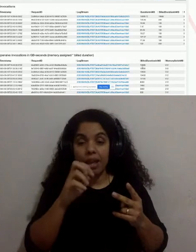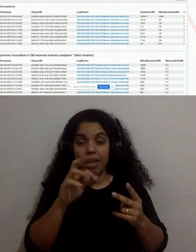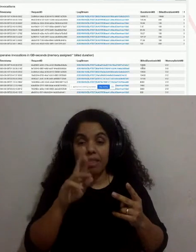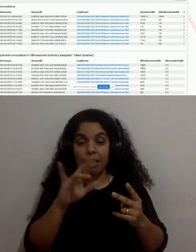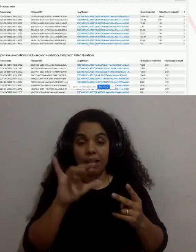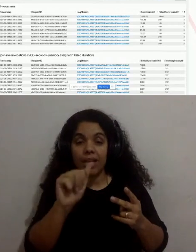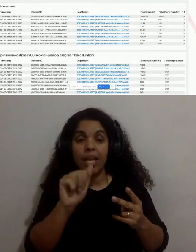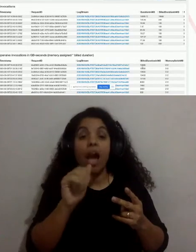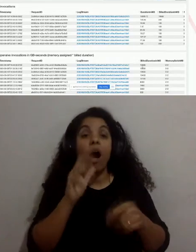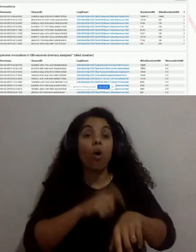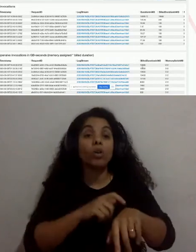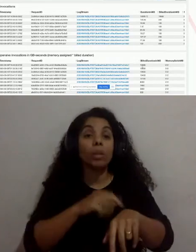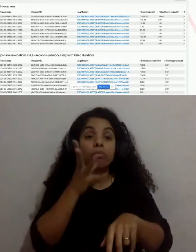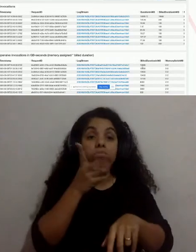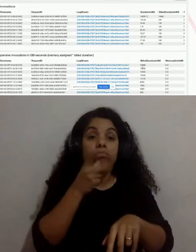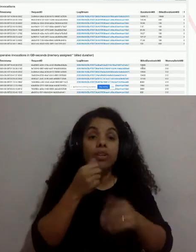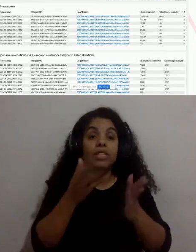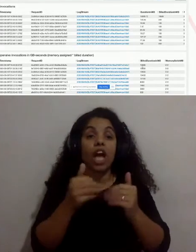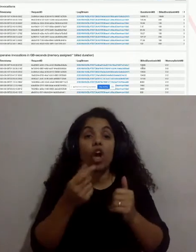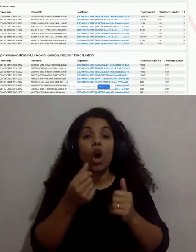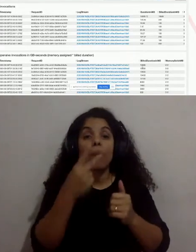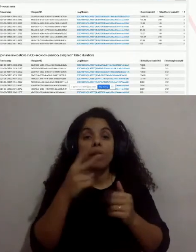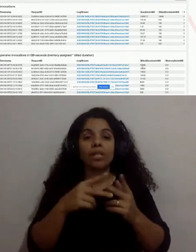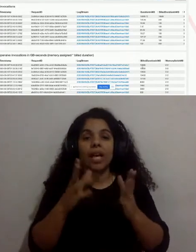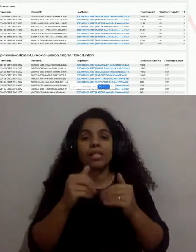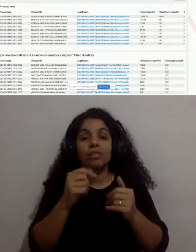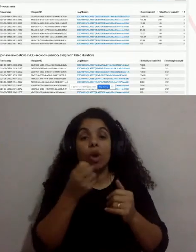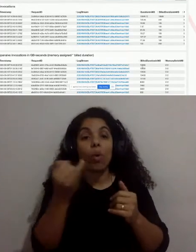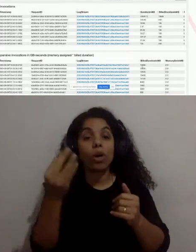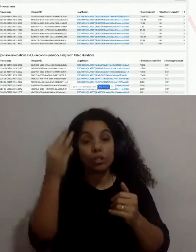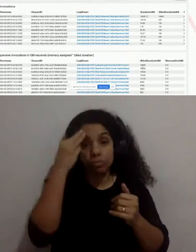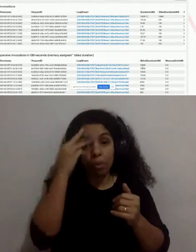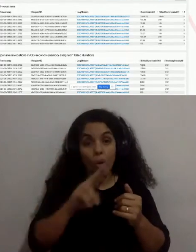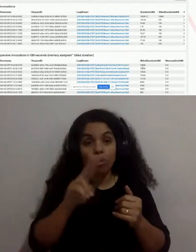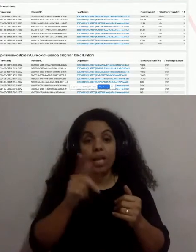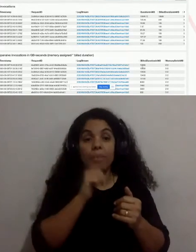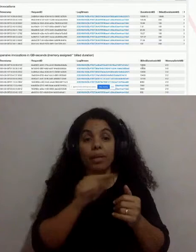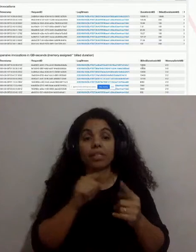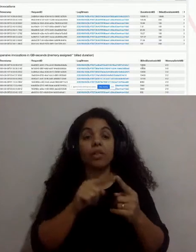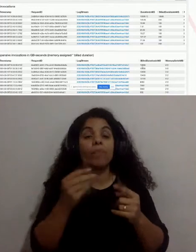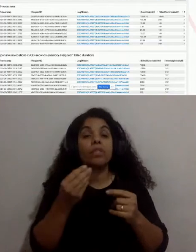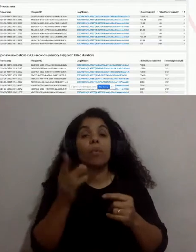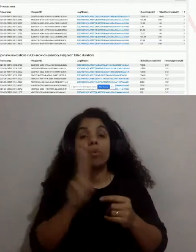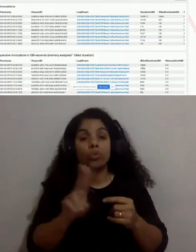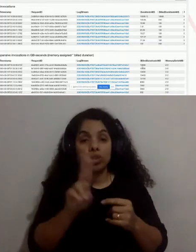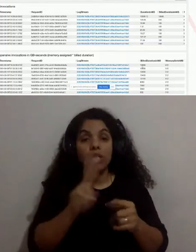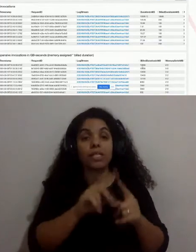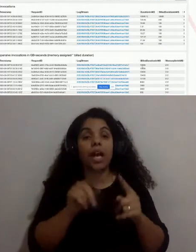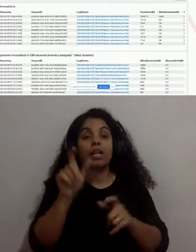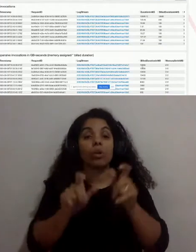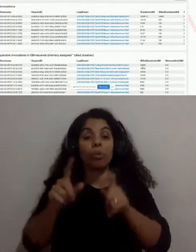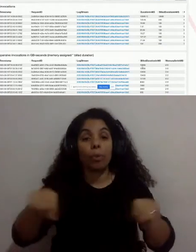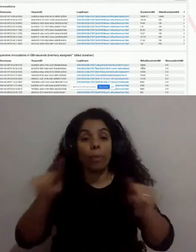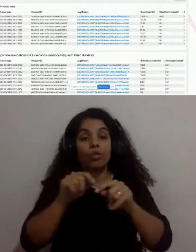dessa aquisição e o quanto de memória eu usei para essa aquisição. Isso é muito utilizado para o pessoal